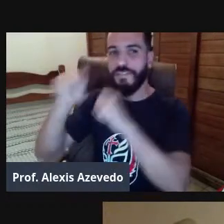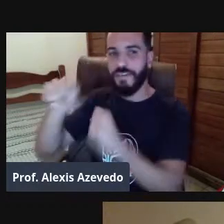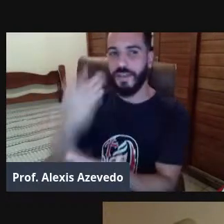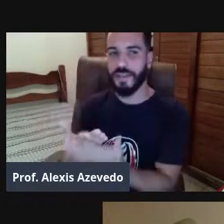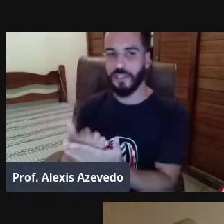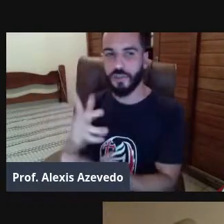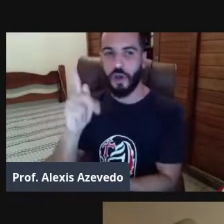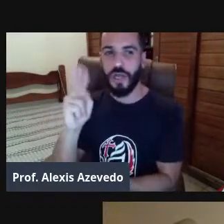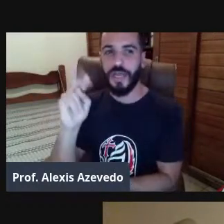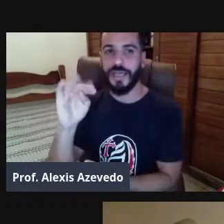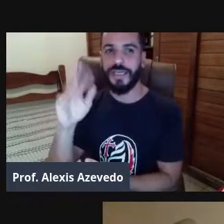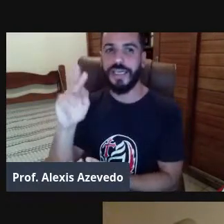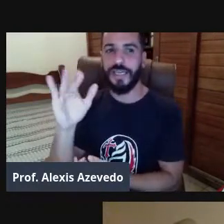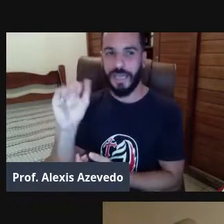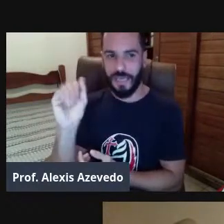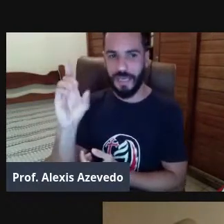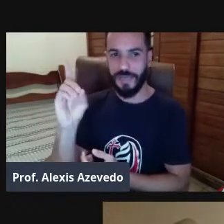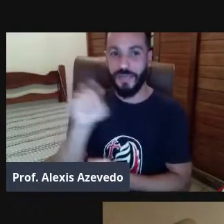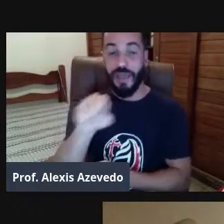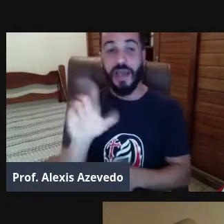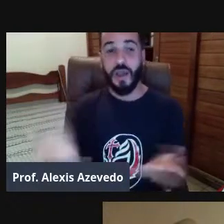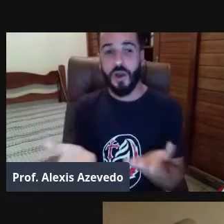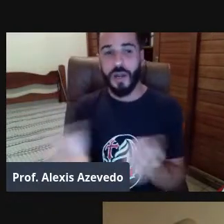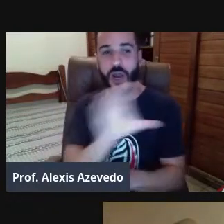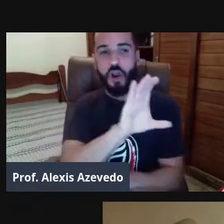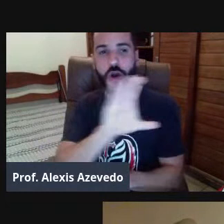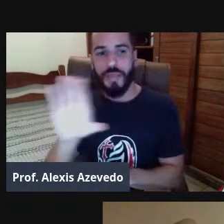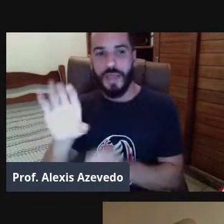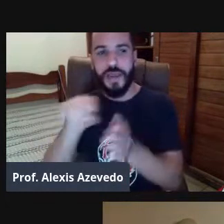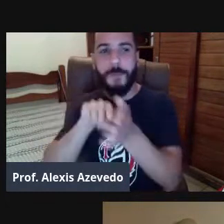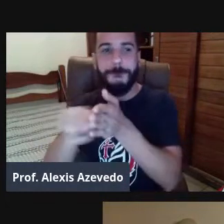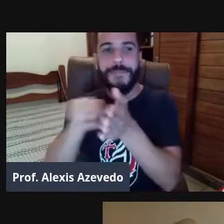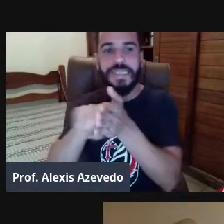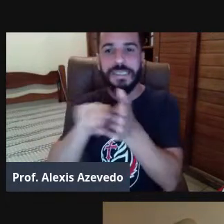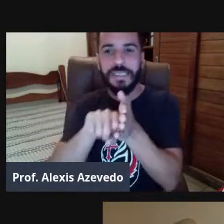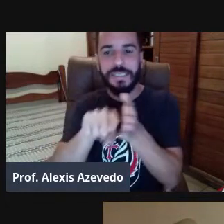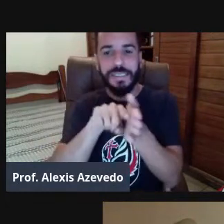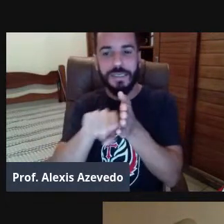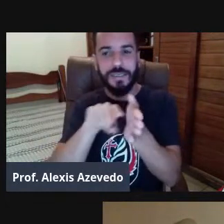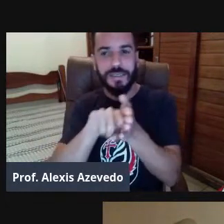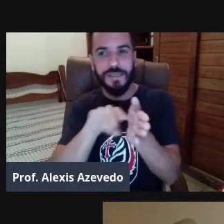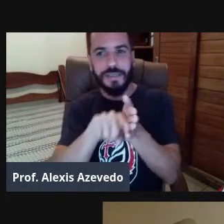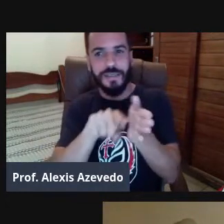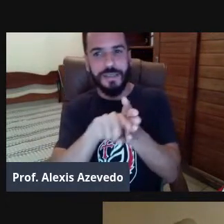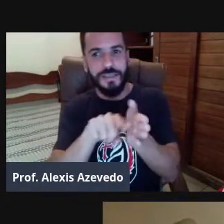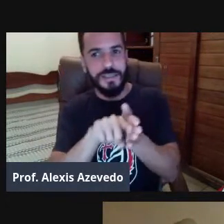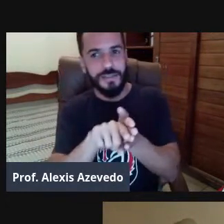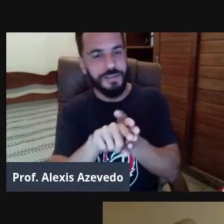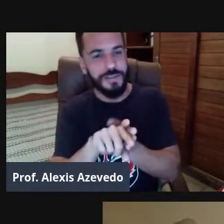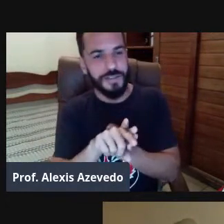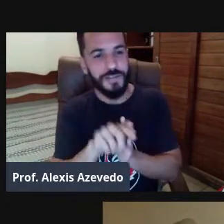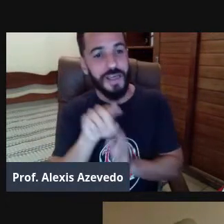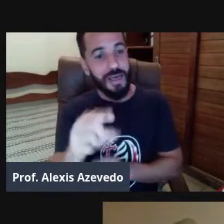e estou coordenando a pesquisa. Já tem quase 3 anos que eu sou